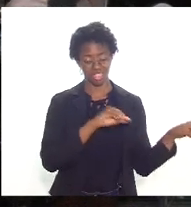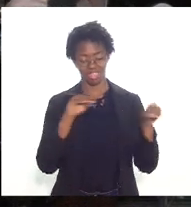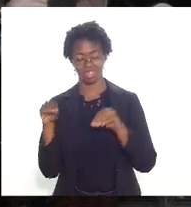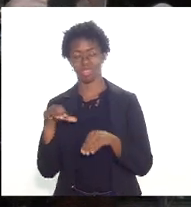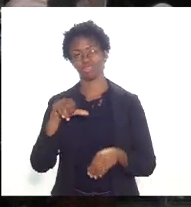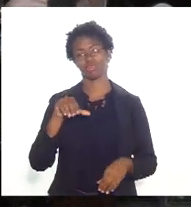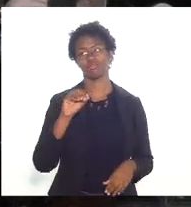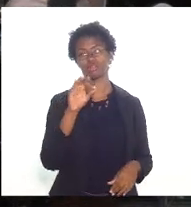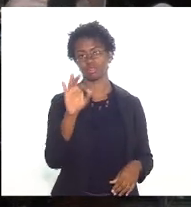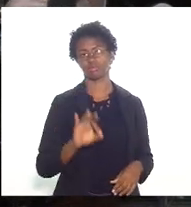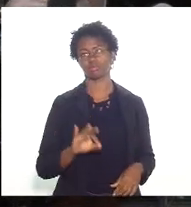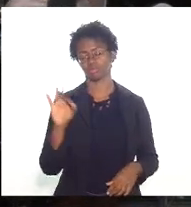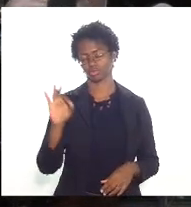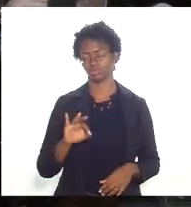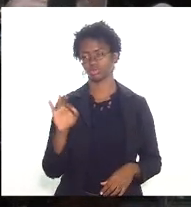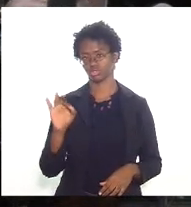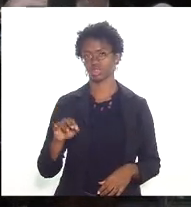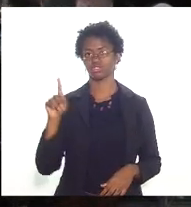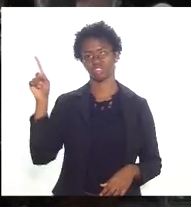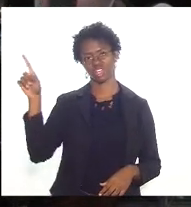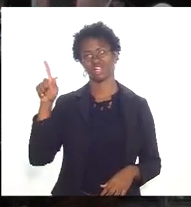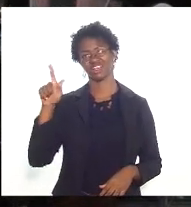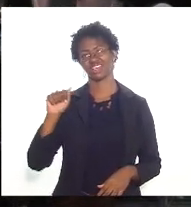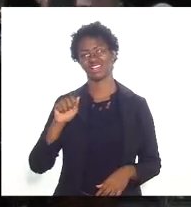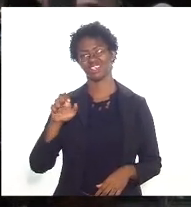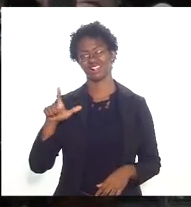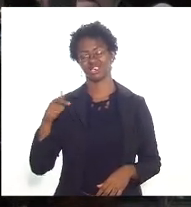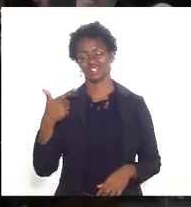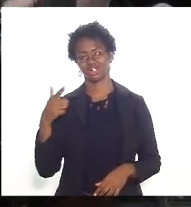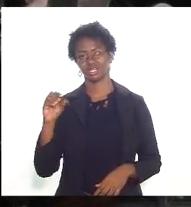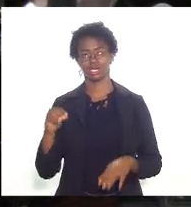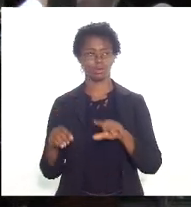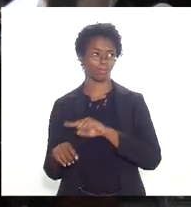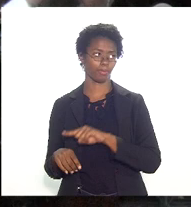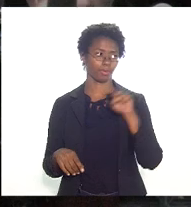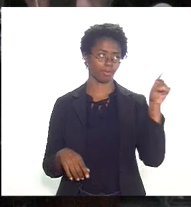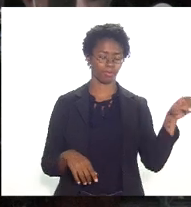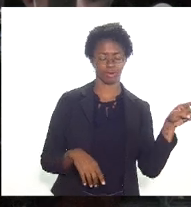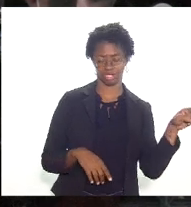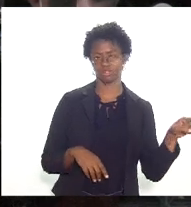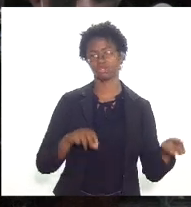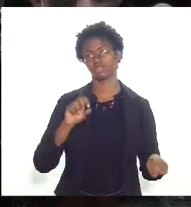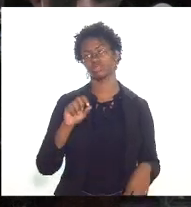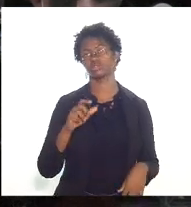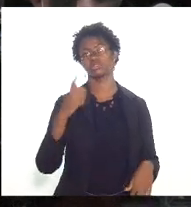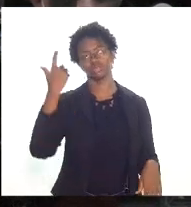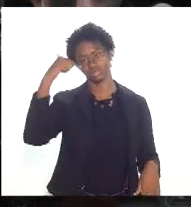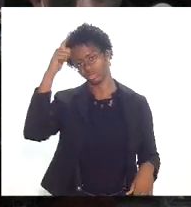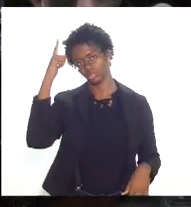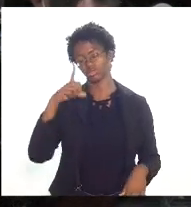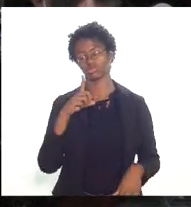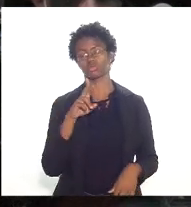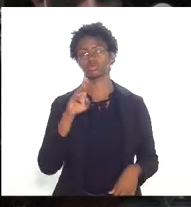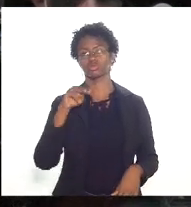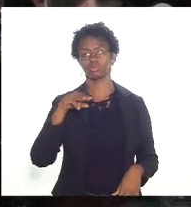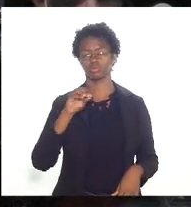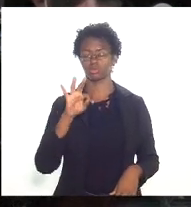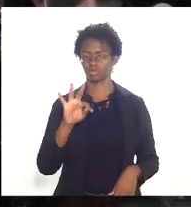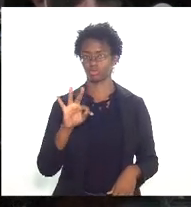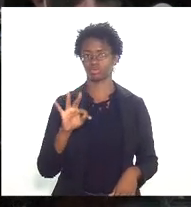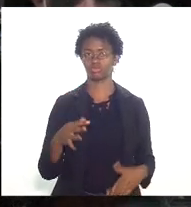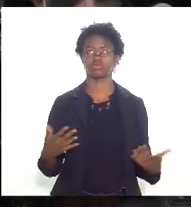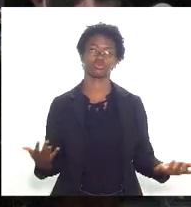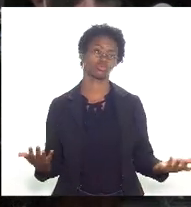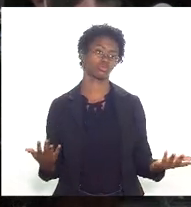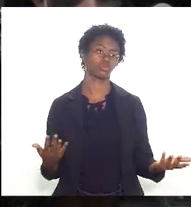do Galeão para o Santos Dumont não sei se é para quebrar de propósito a Conceição a concessionária é o mesmo